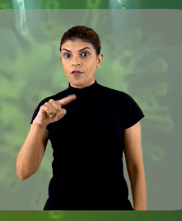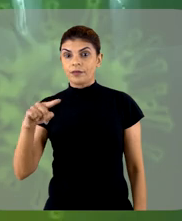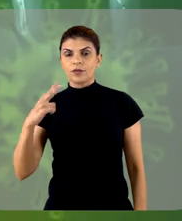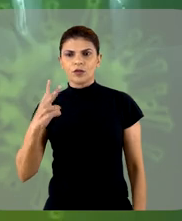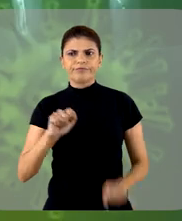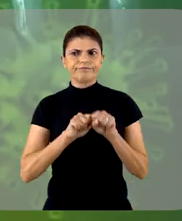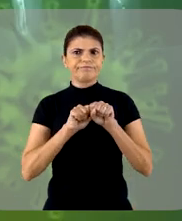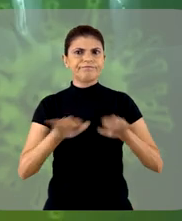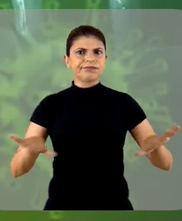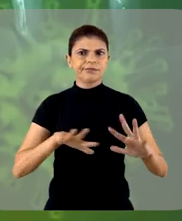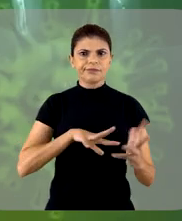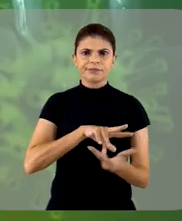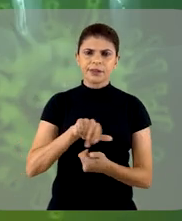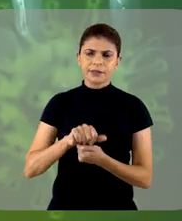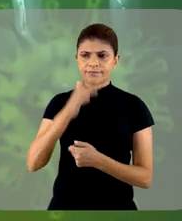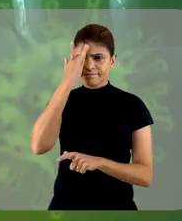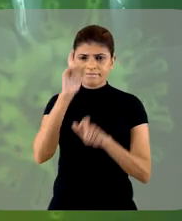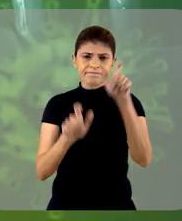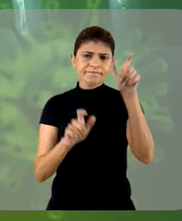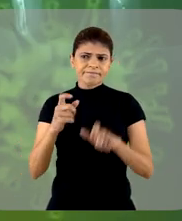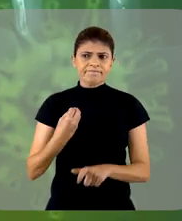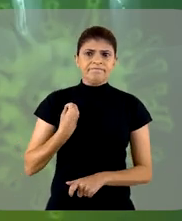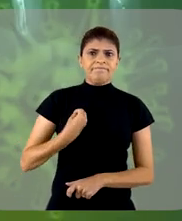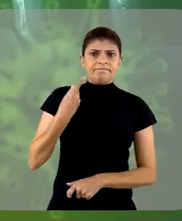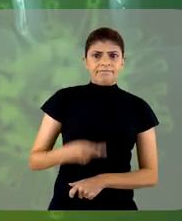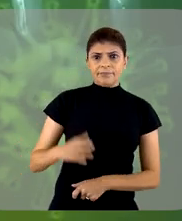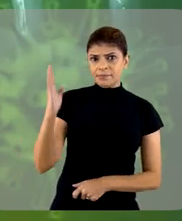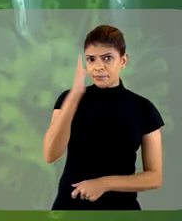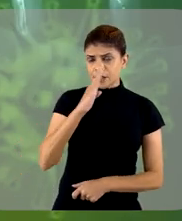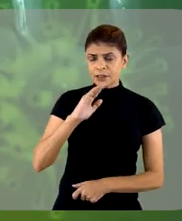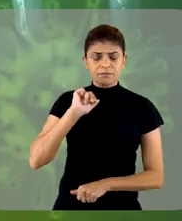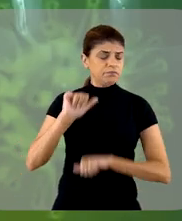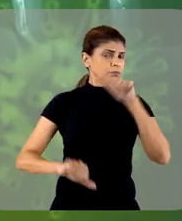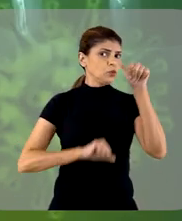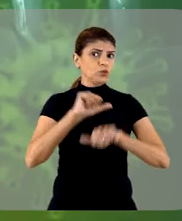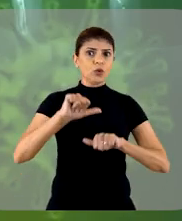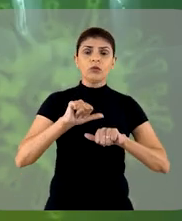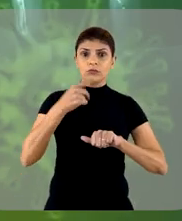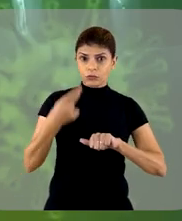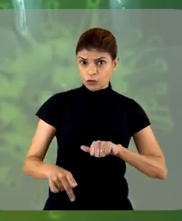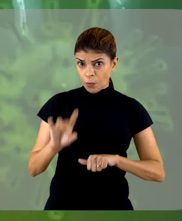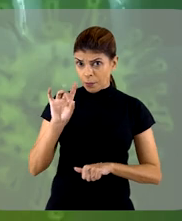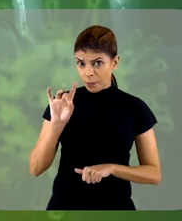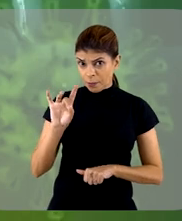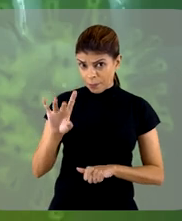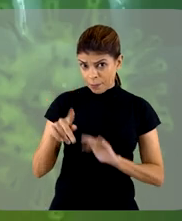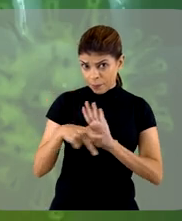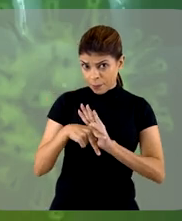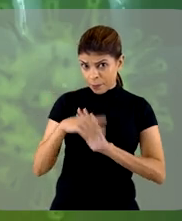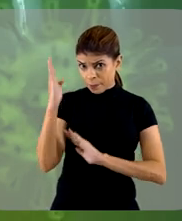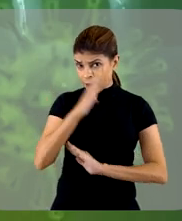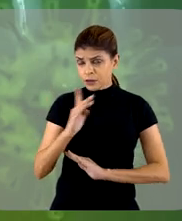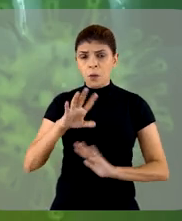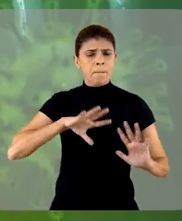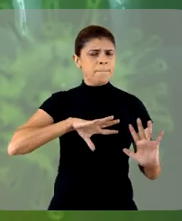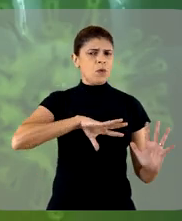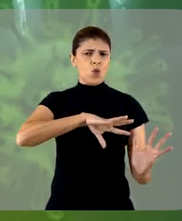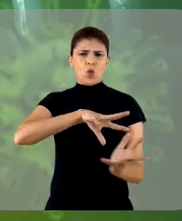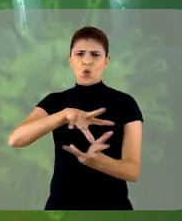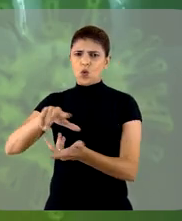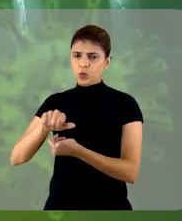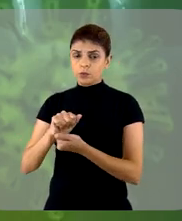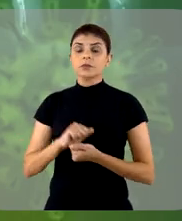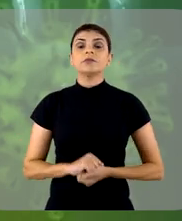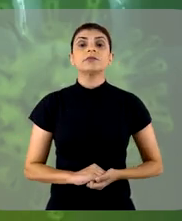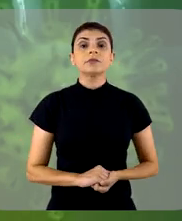essa pandemia e que mudou várias questões relacionadas à saúde pública no mundo inteiro. Então, gente, é importante que vocês entendam